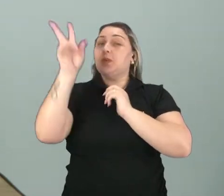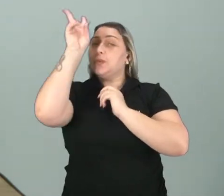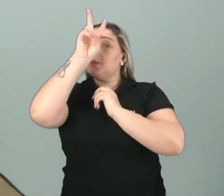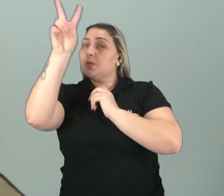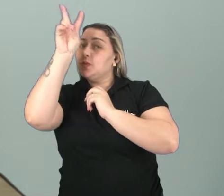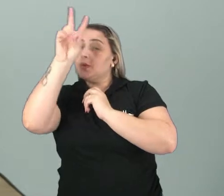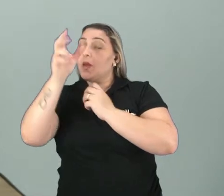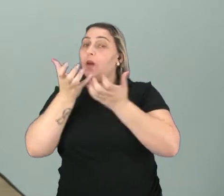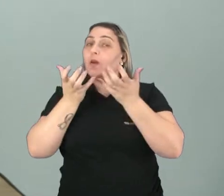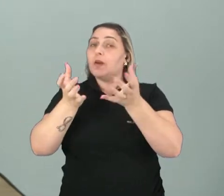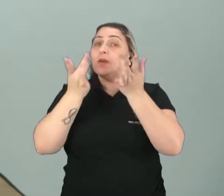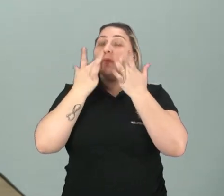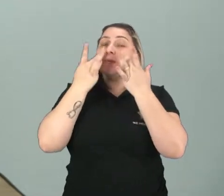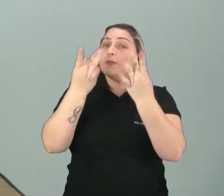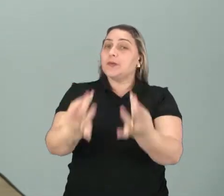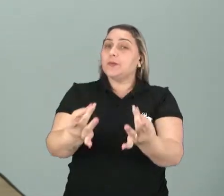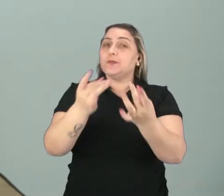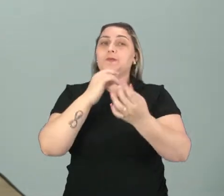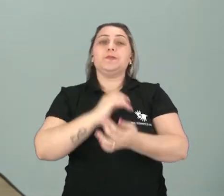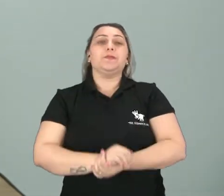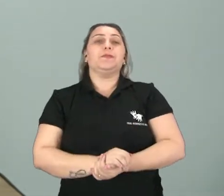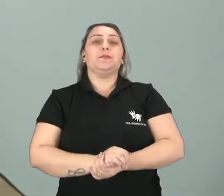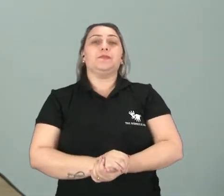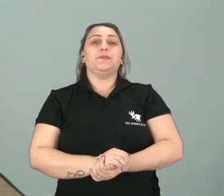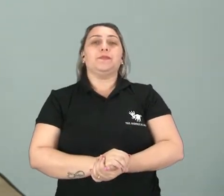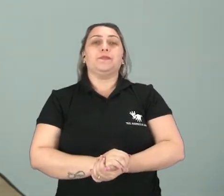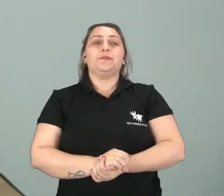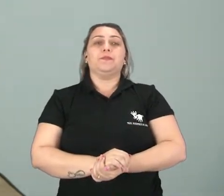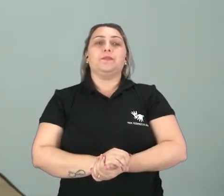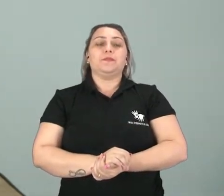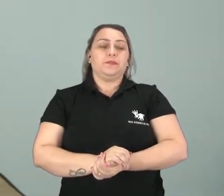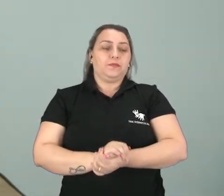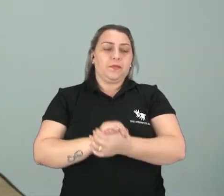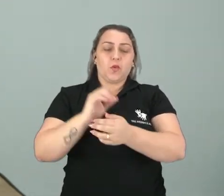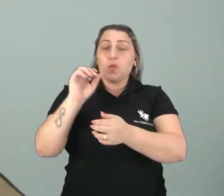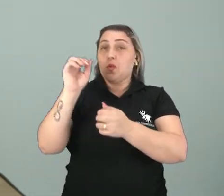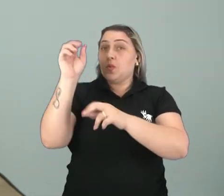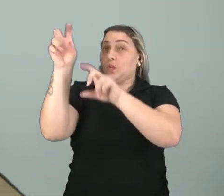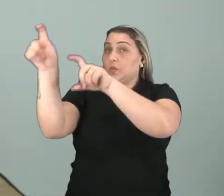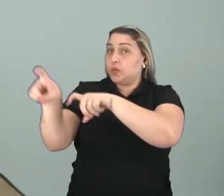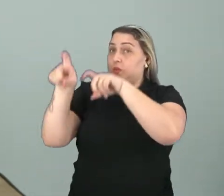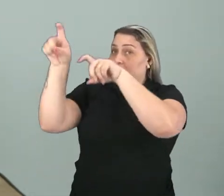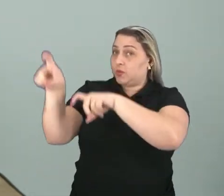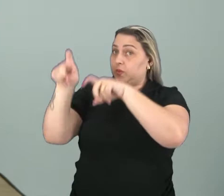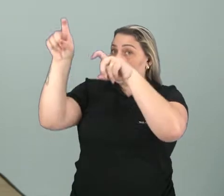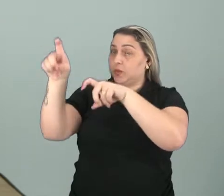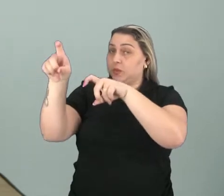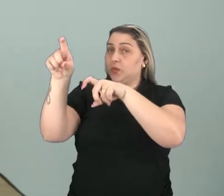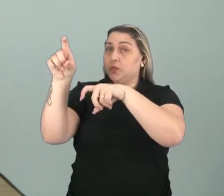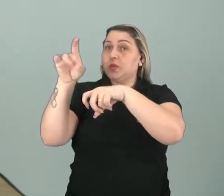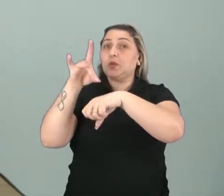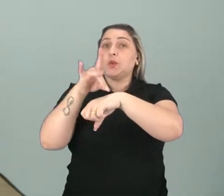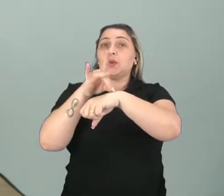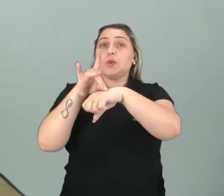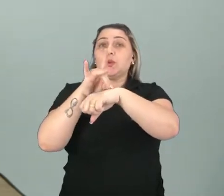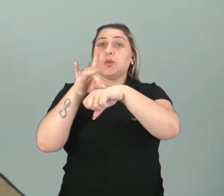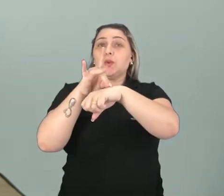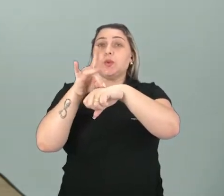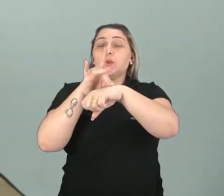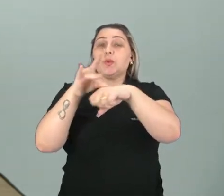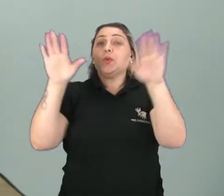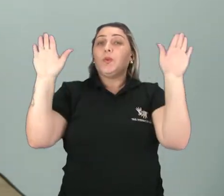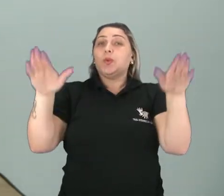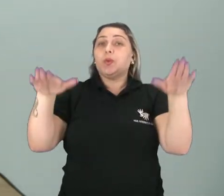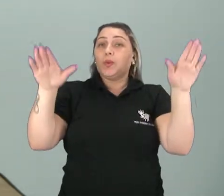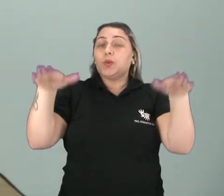e para isso eu quero que você preste muita atenção. O fazendeiro e o corvo. Certo